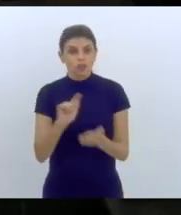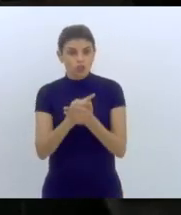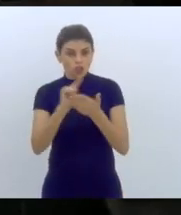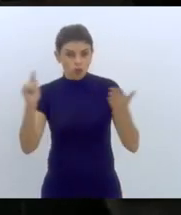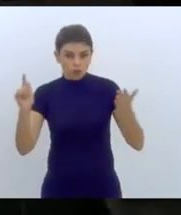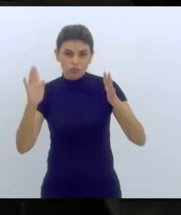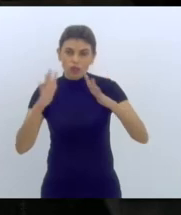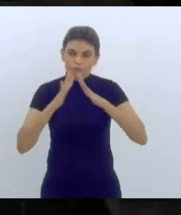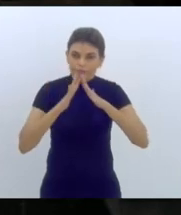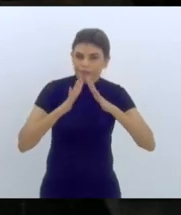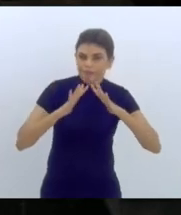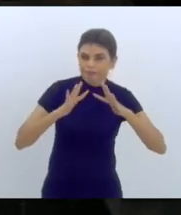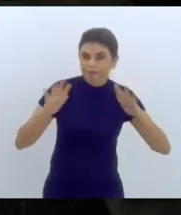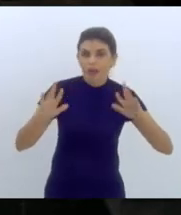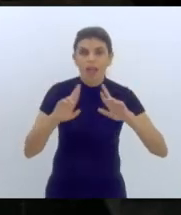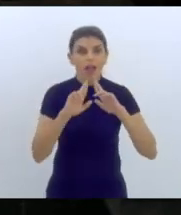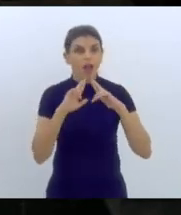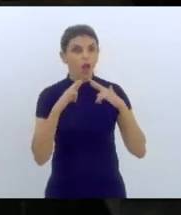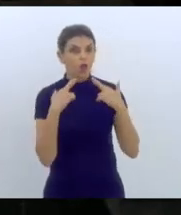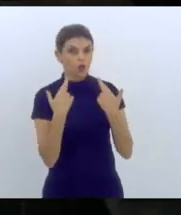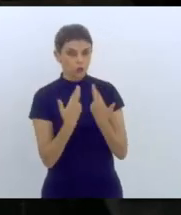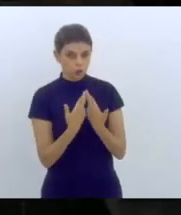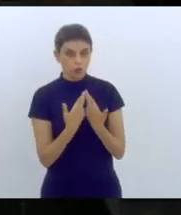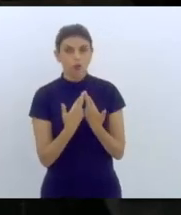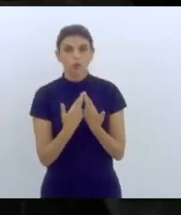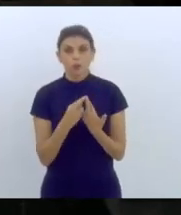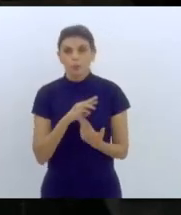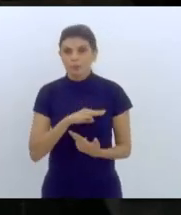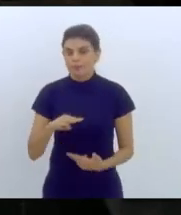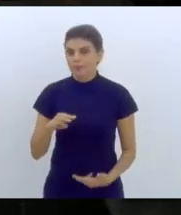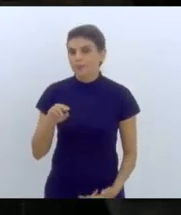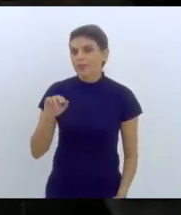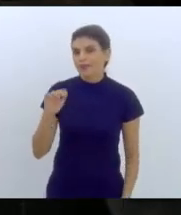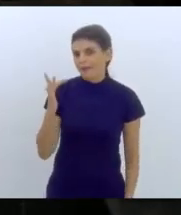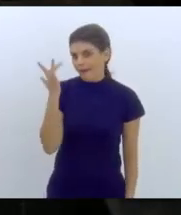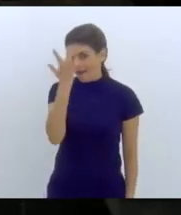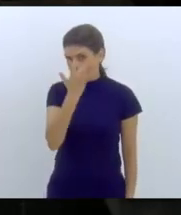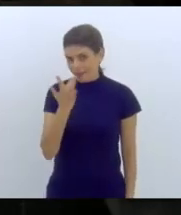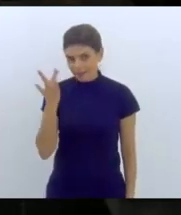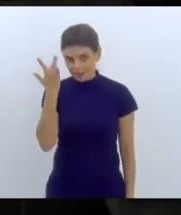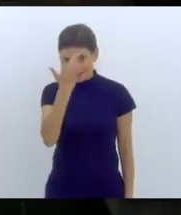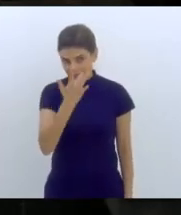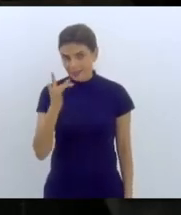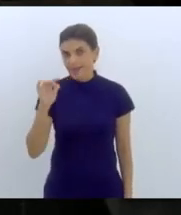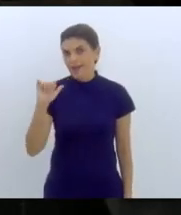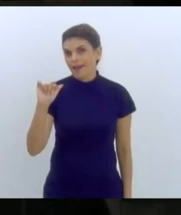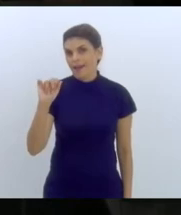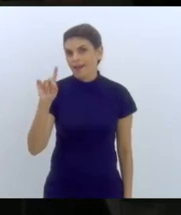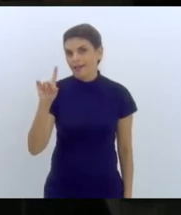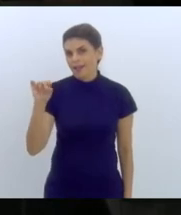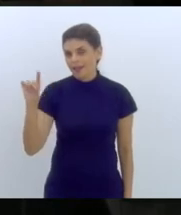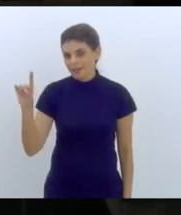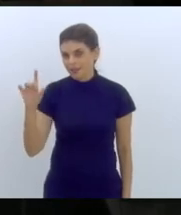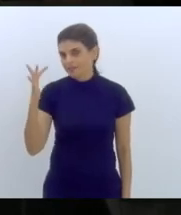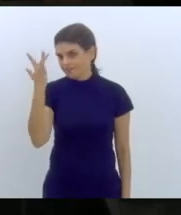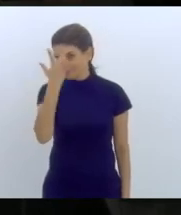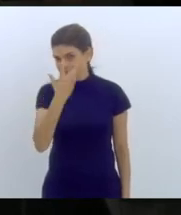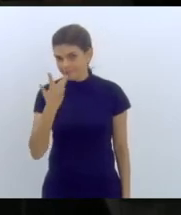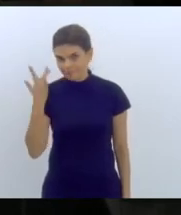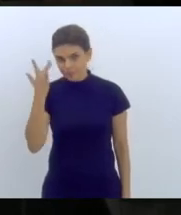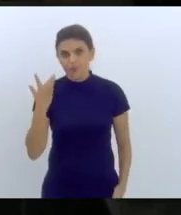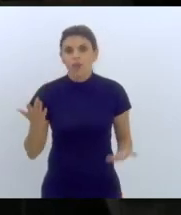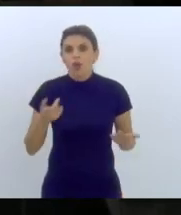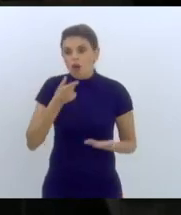refletem uma reunião do ministro Haddad, ministro da Fazenda, no dia